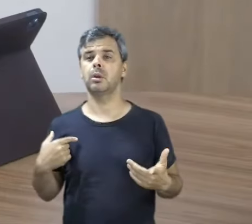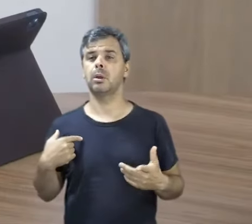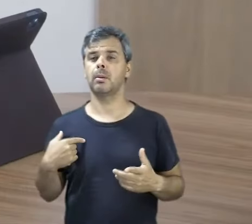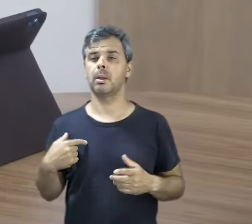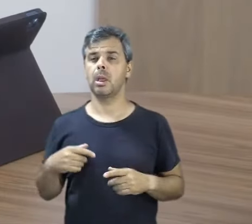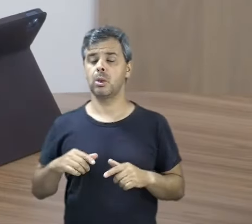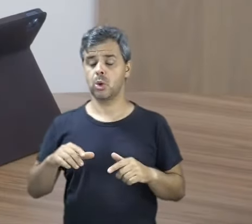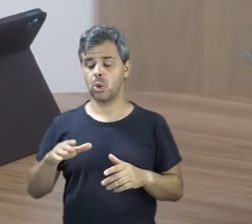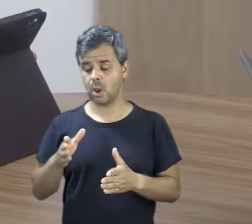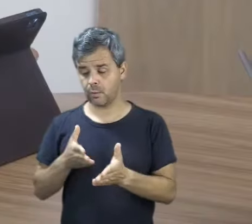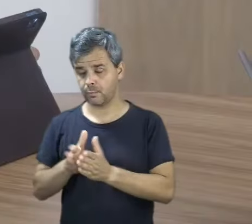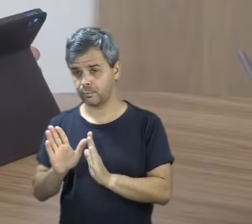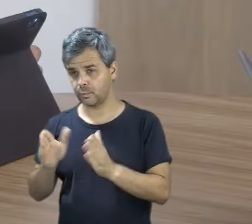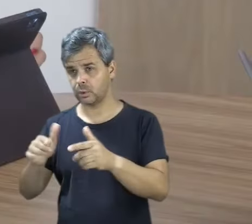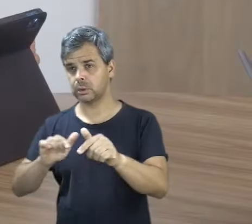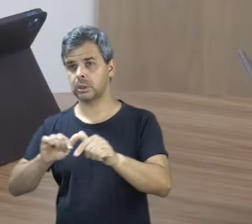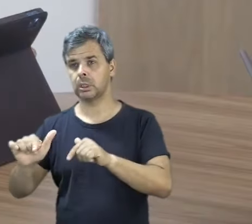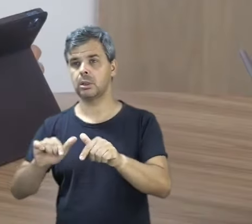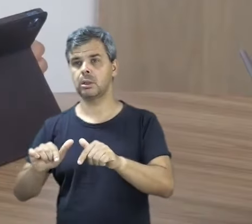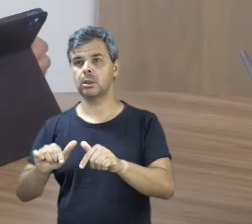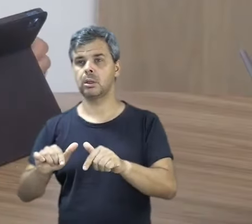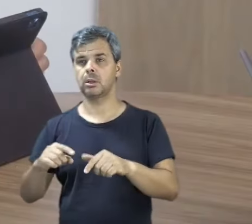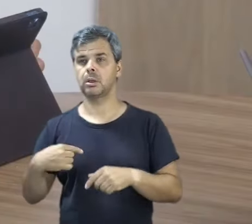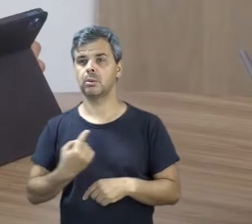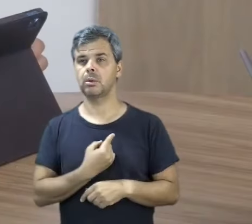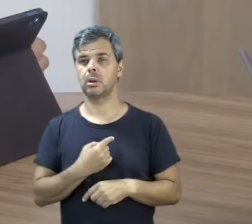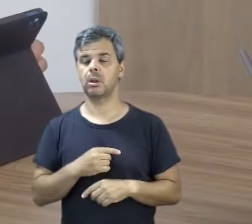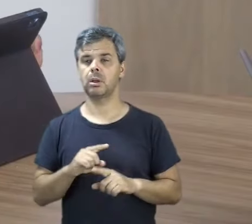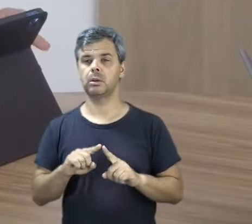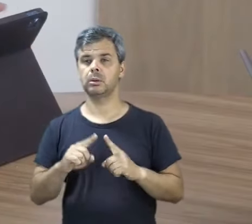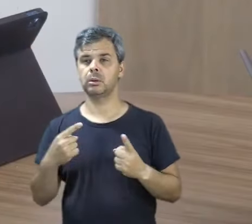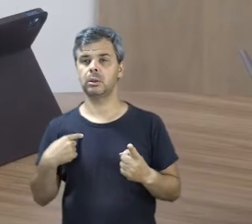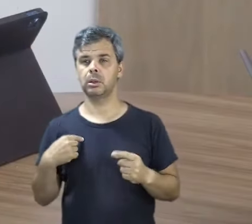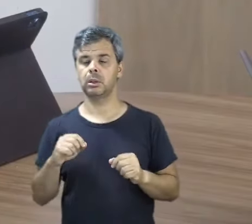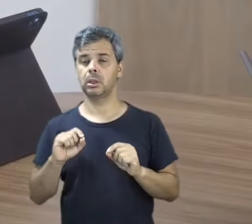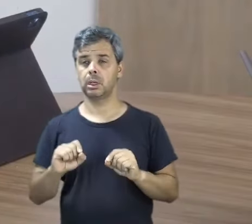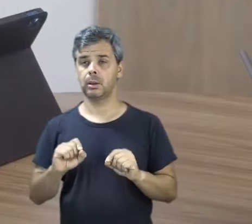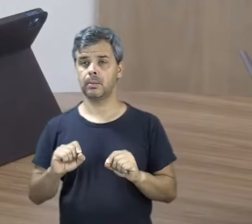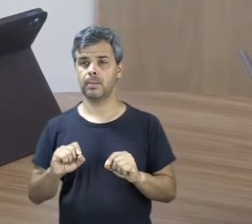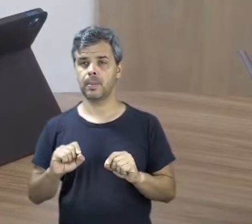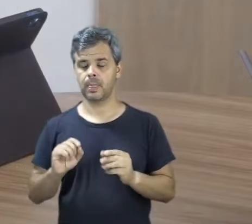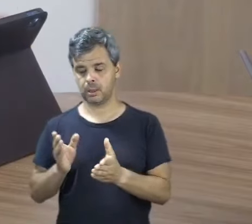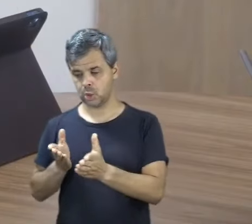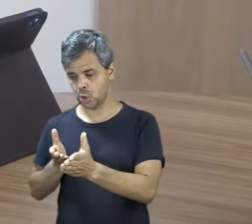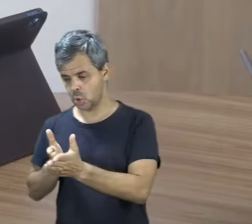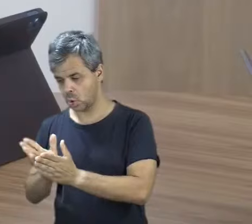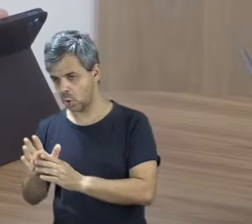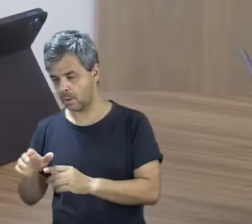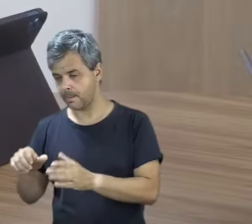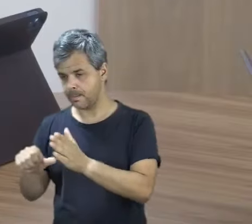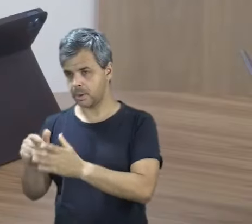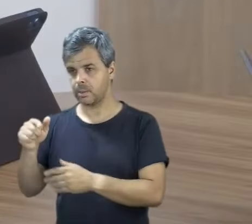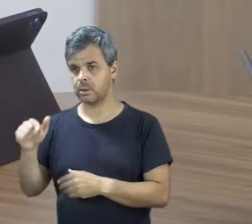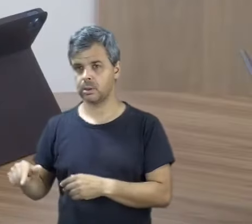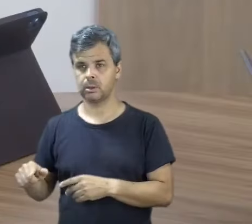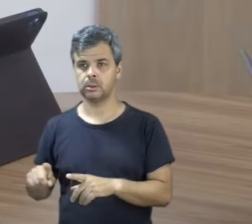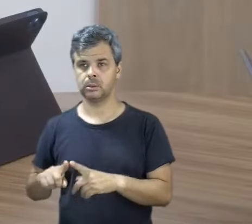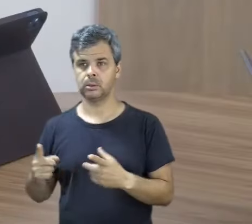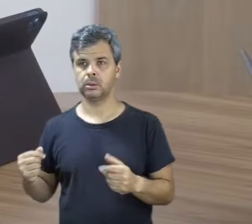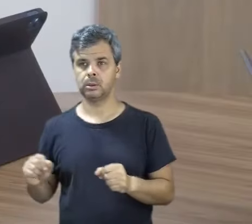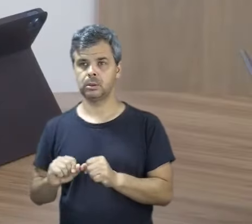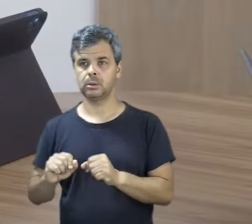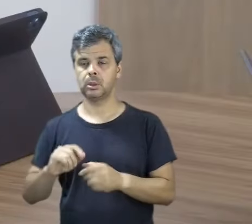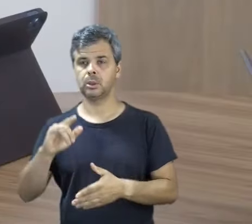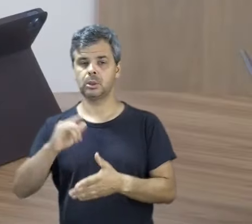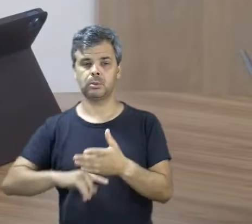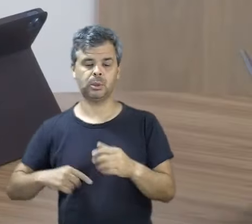tem trabalhado nesse sentido, né, eu costumo dizer que são em dois planos. Primeiro, né, que é o plano de